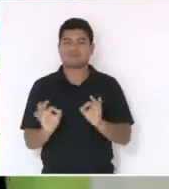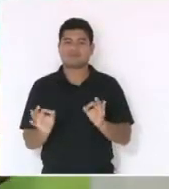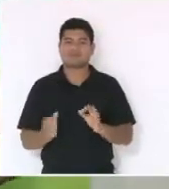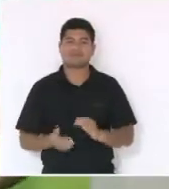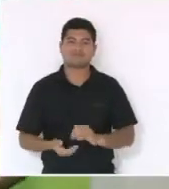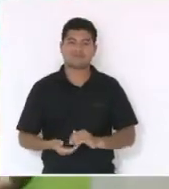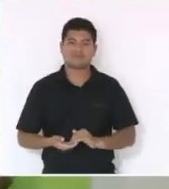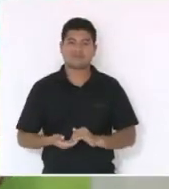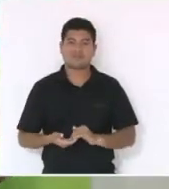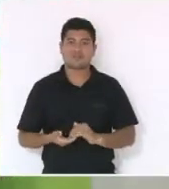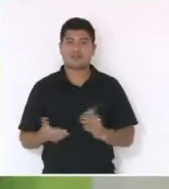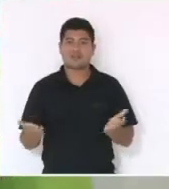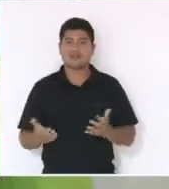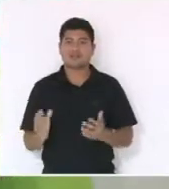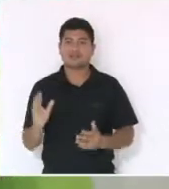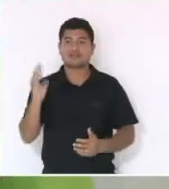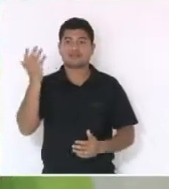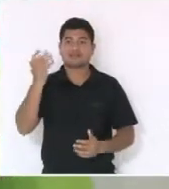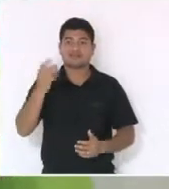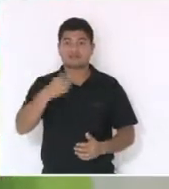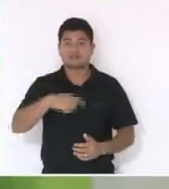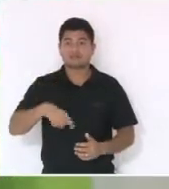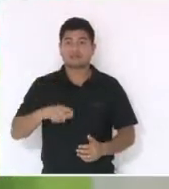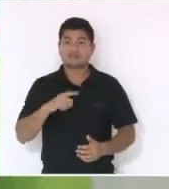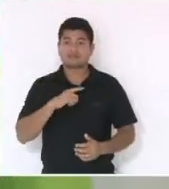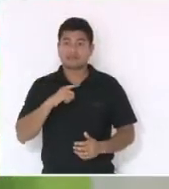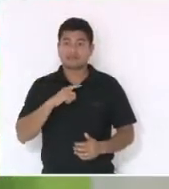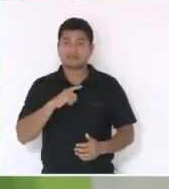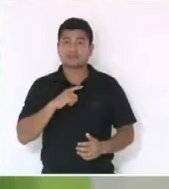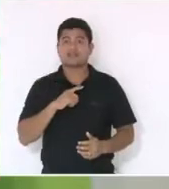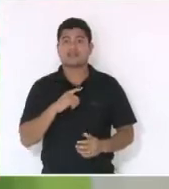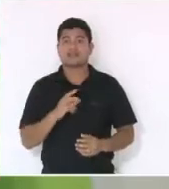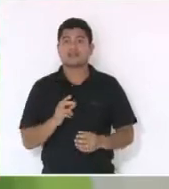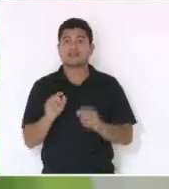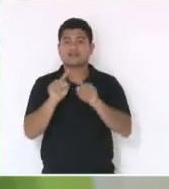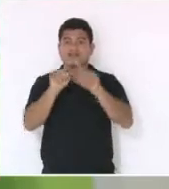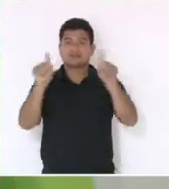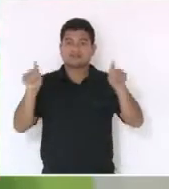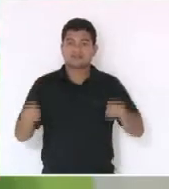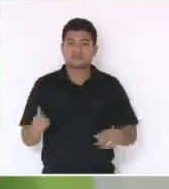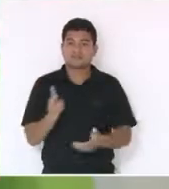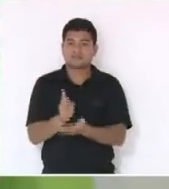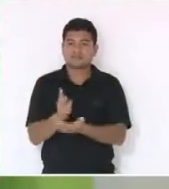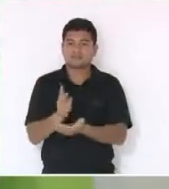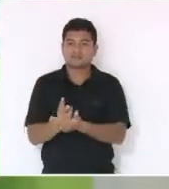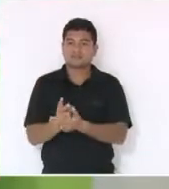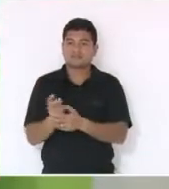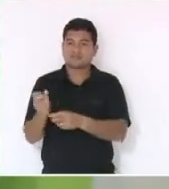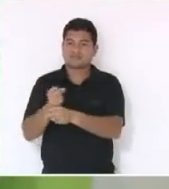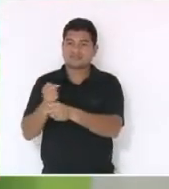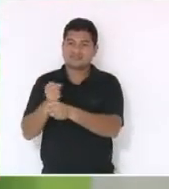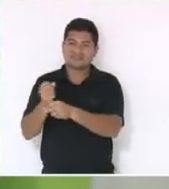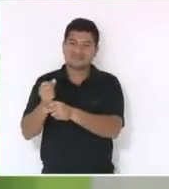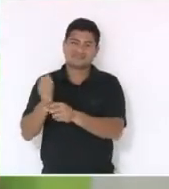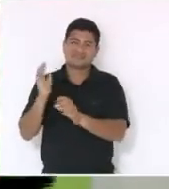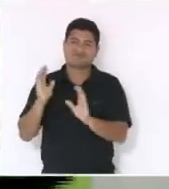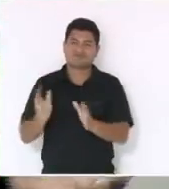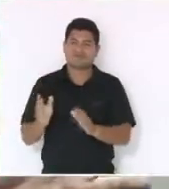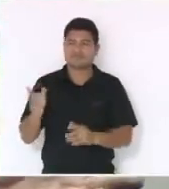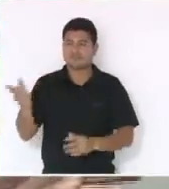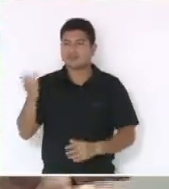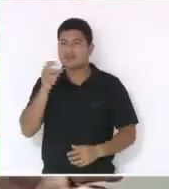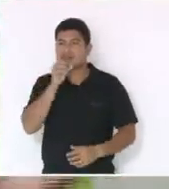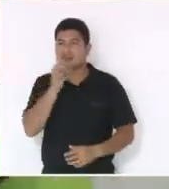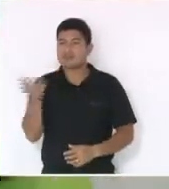temos um efetivo, uma parte antiga, já em tempo de aposentadoria, e